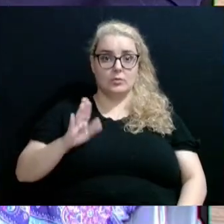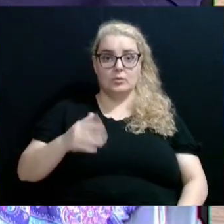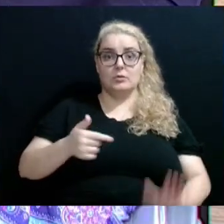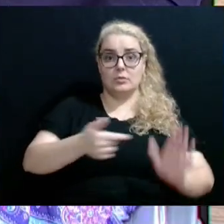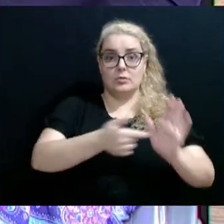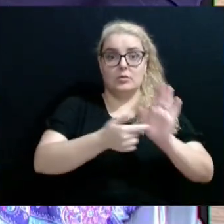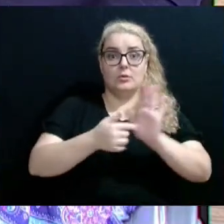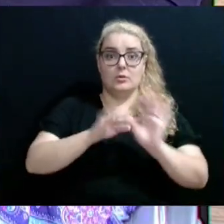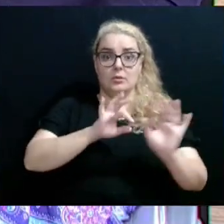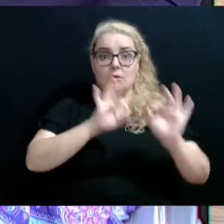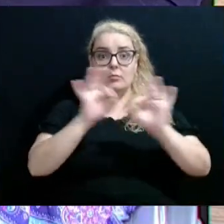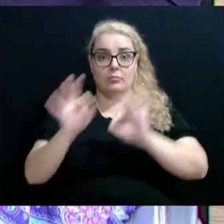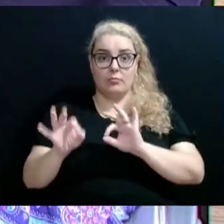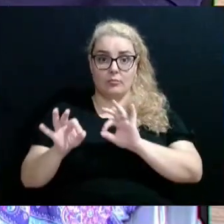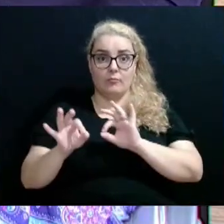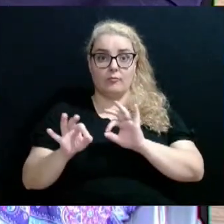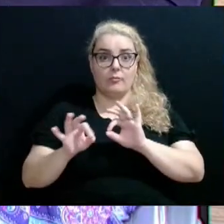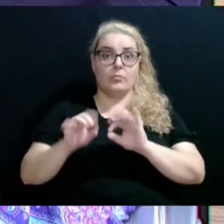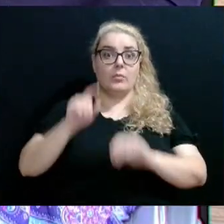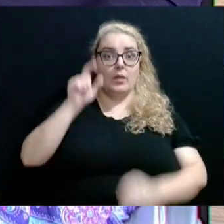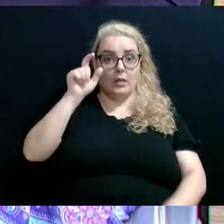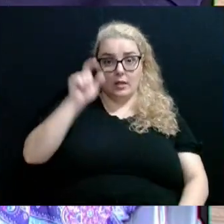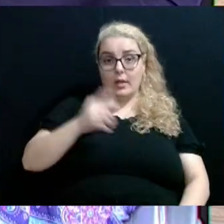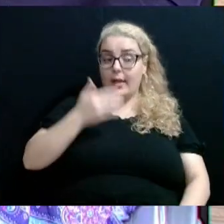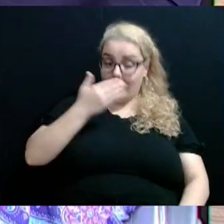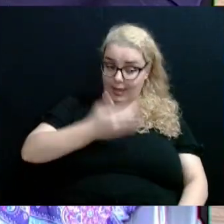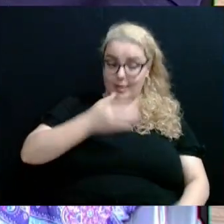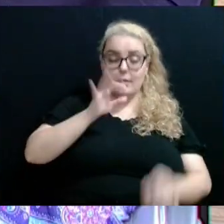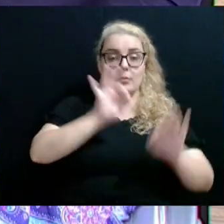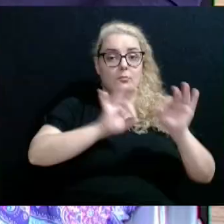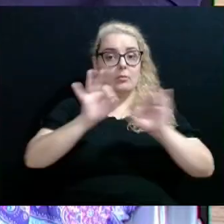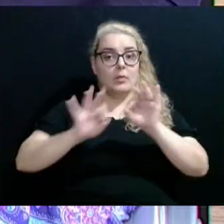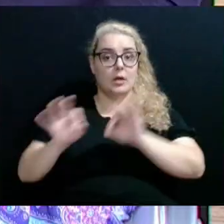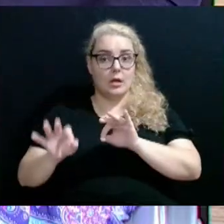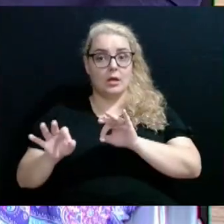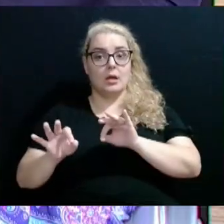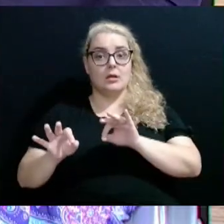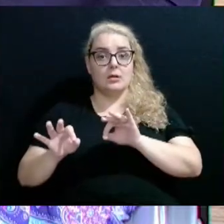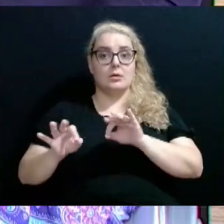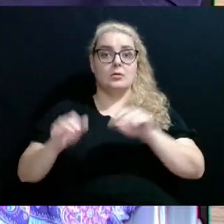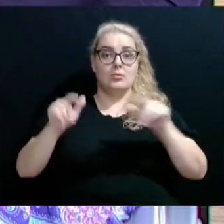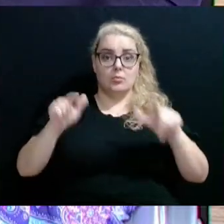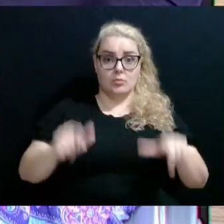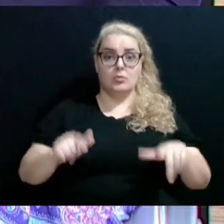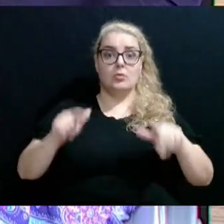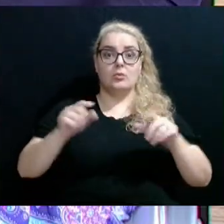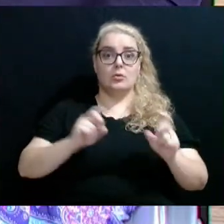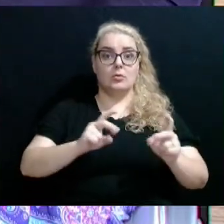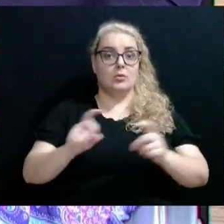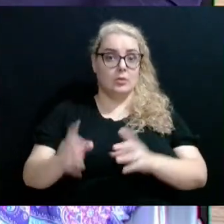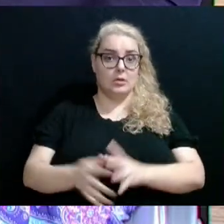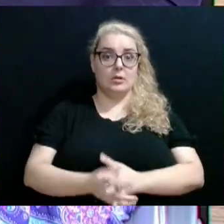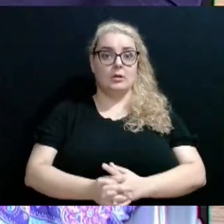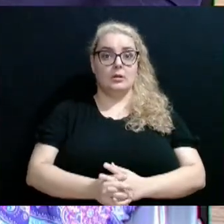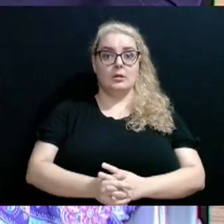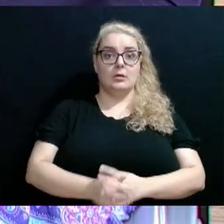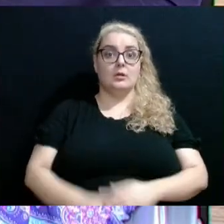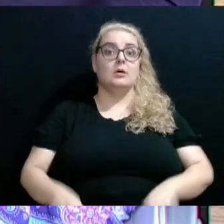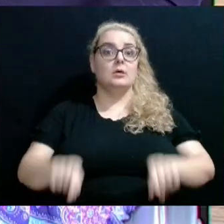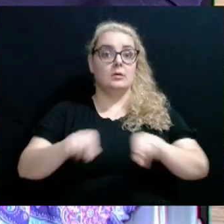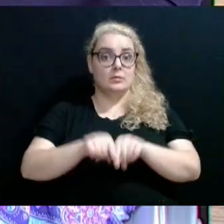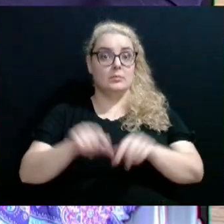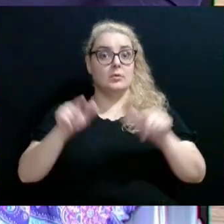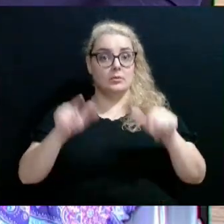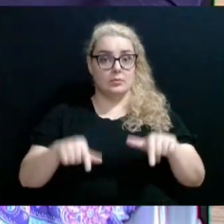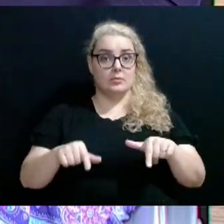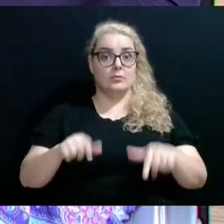ver, ela prepara nesse ambiente que também é o local de vendas, é também onde ela, é o